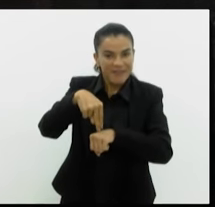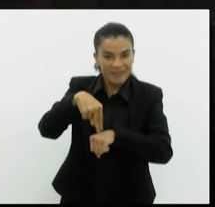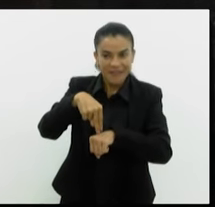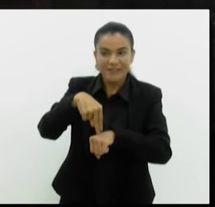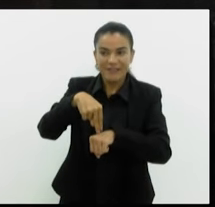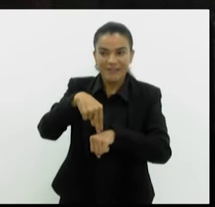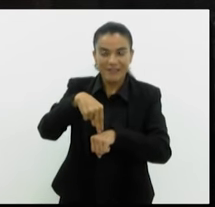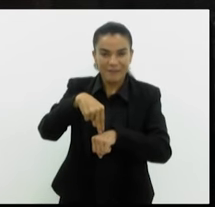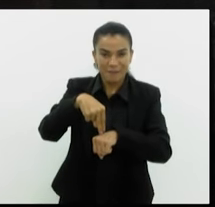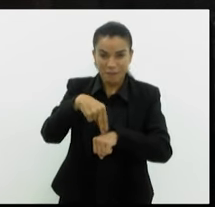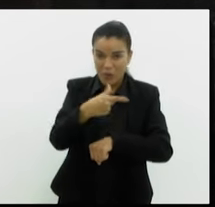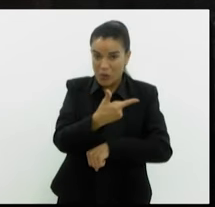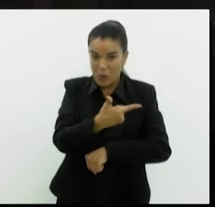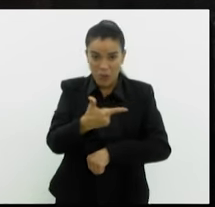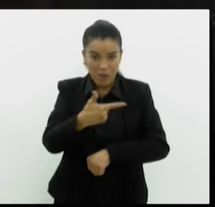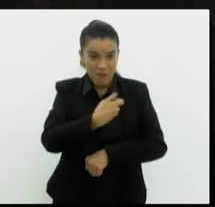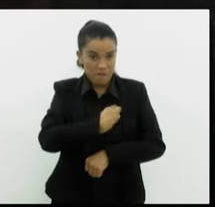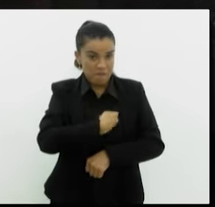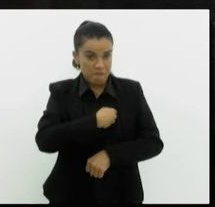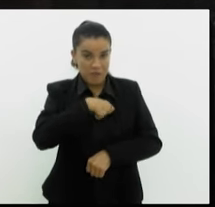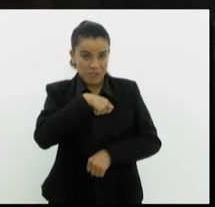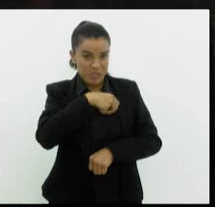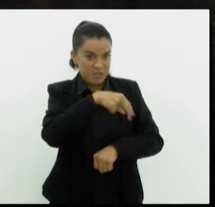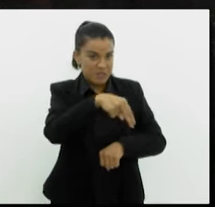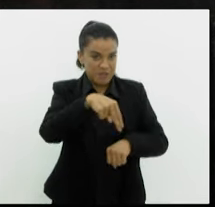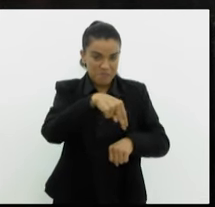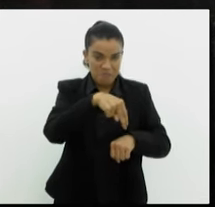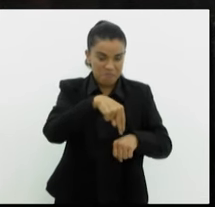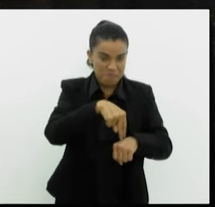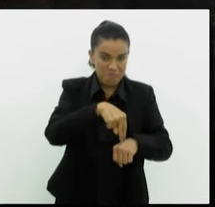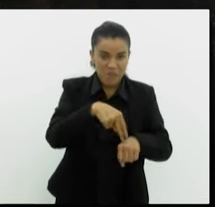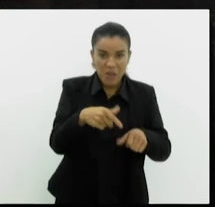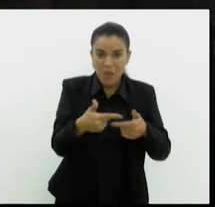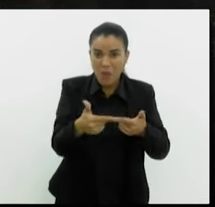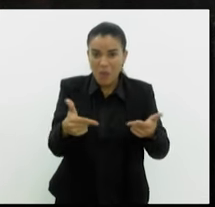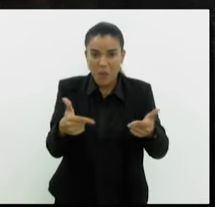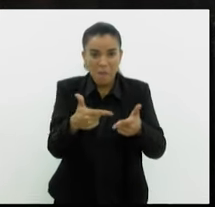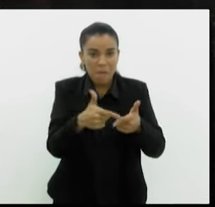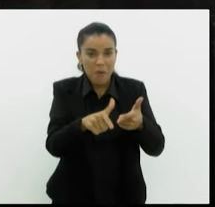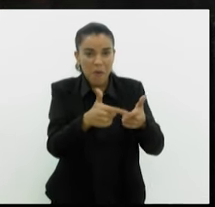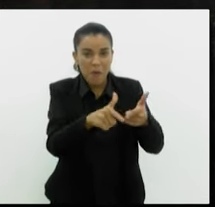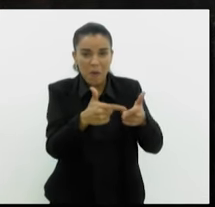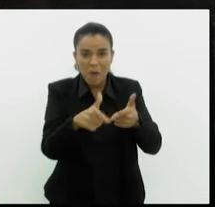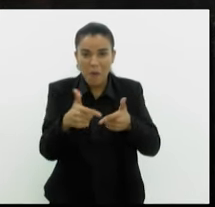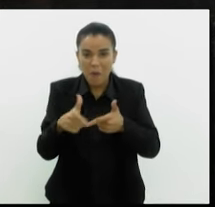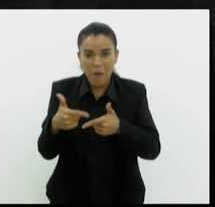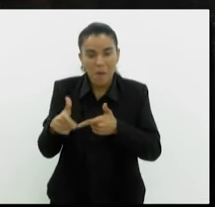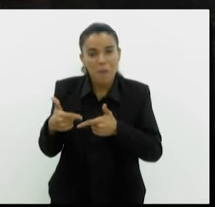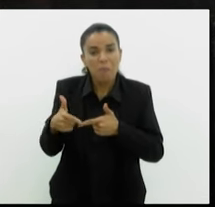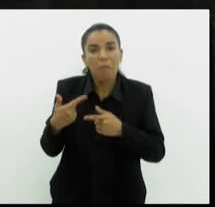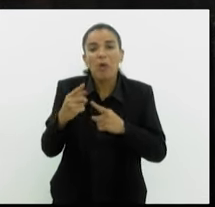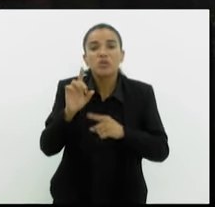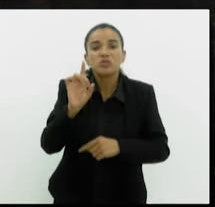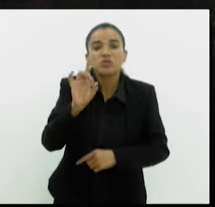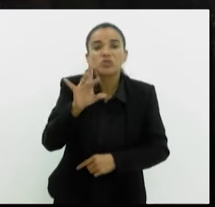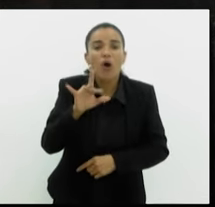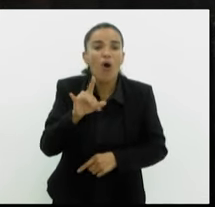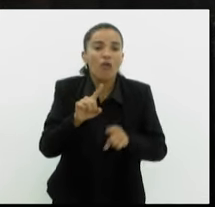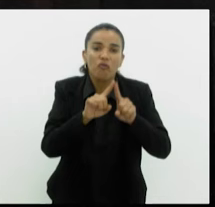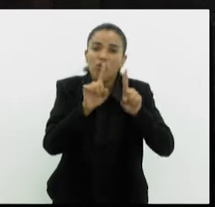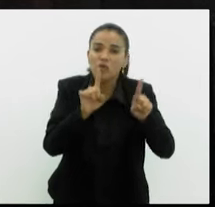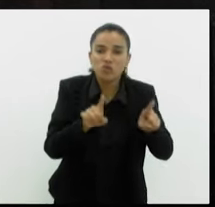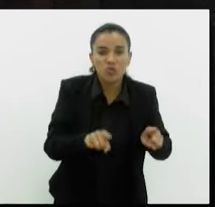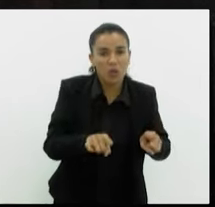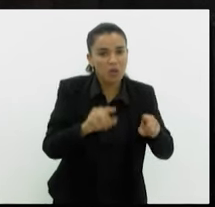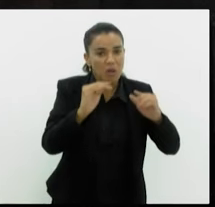não faz essa fiscalização na União, que não tem problemas, porque é um auditor, ou um funcionário de